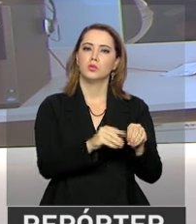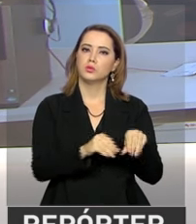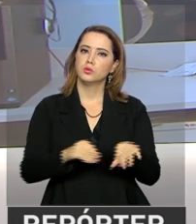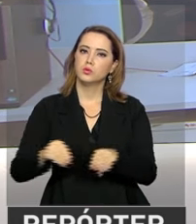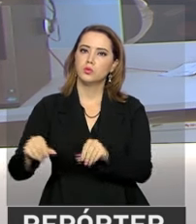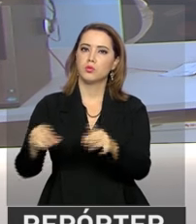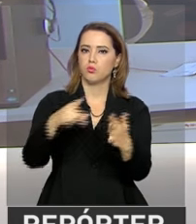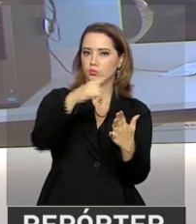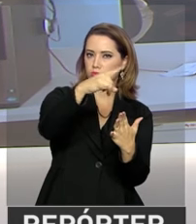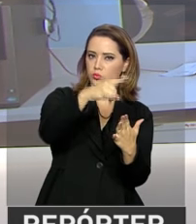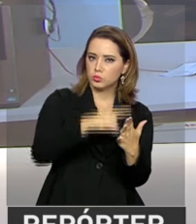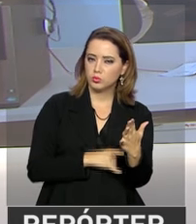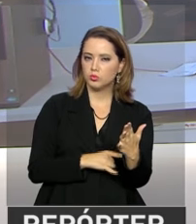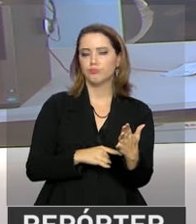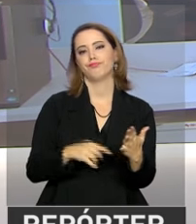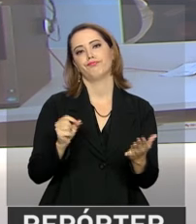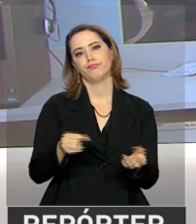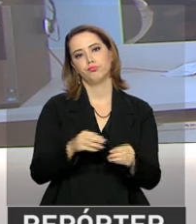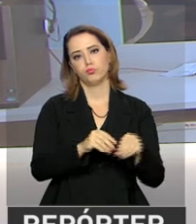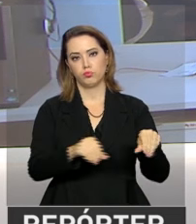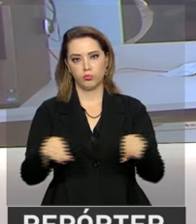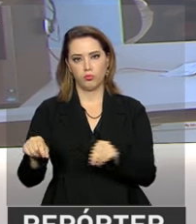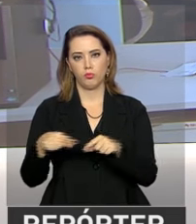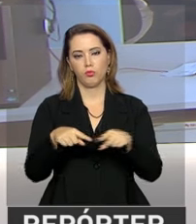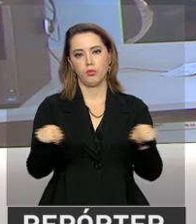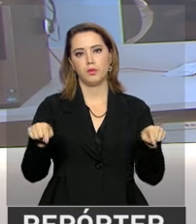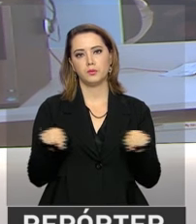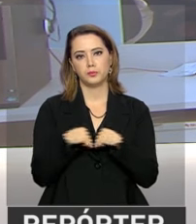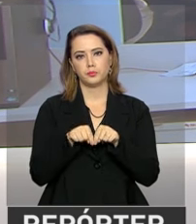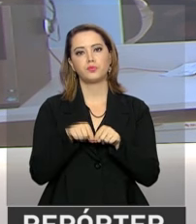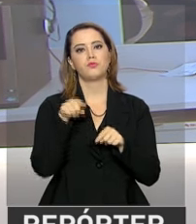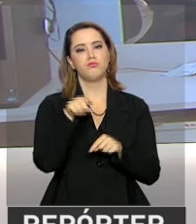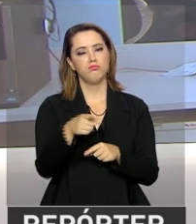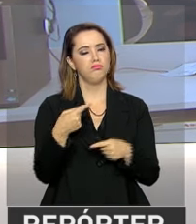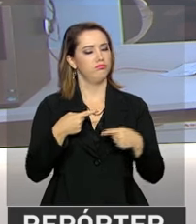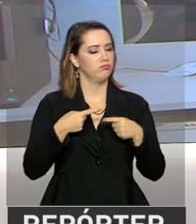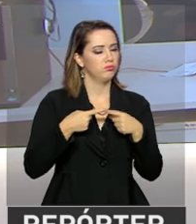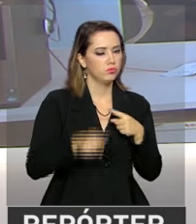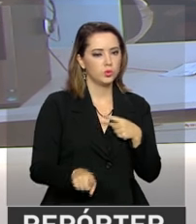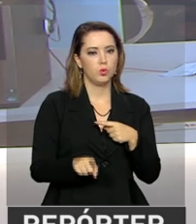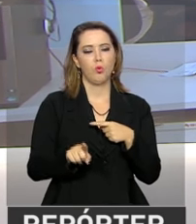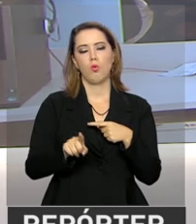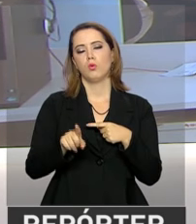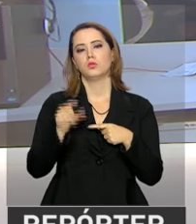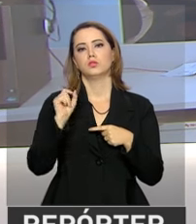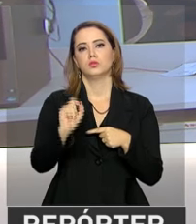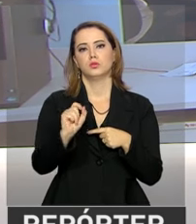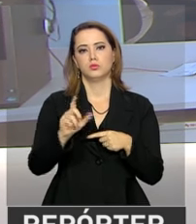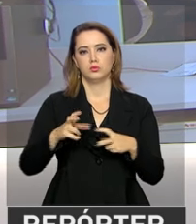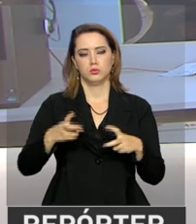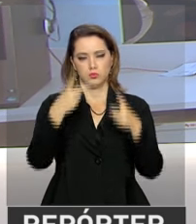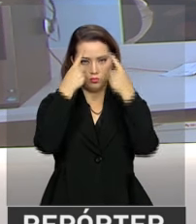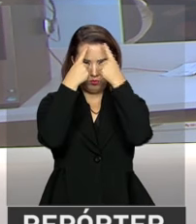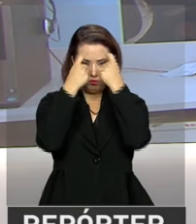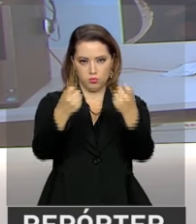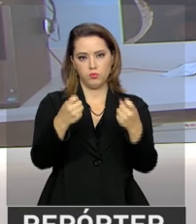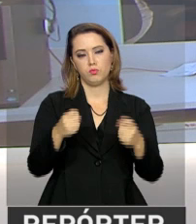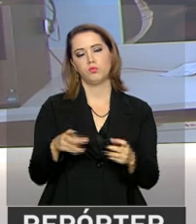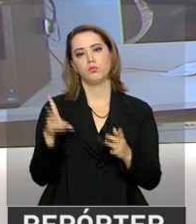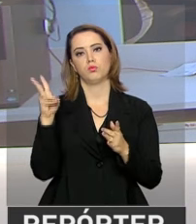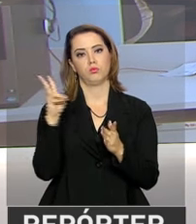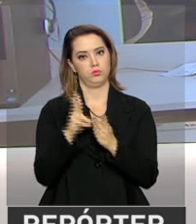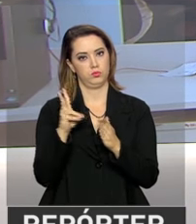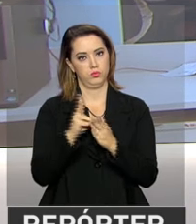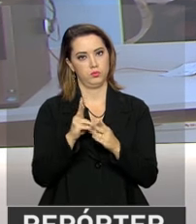territórios de ocupação tradicional na nota a fundação condena toda e qualquer reação desproporcional contra o povo indígena e